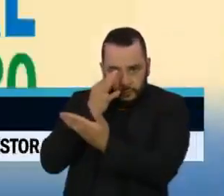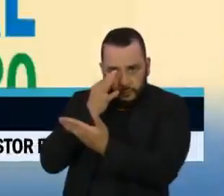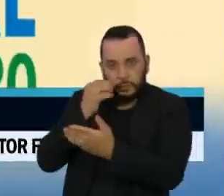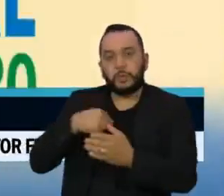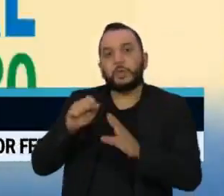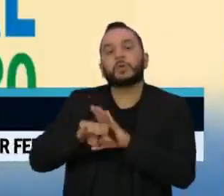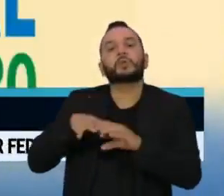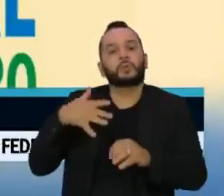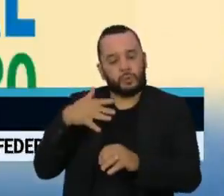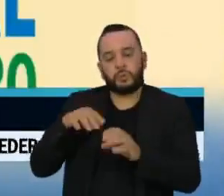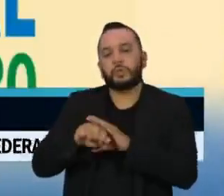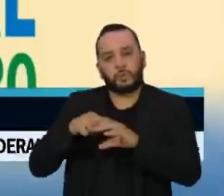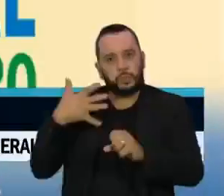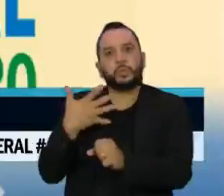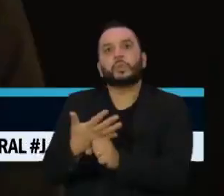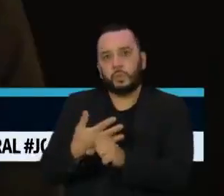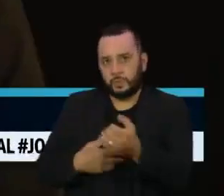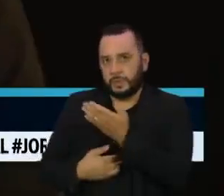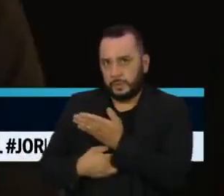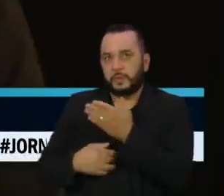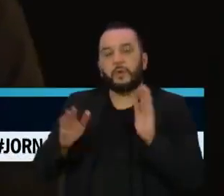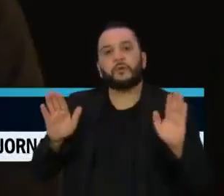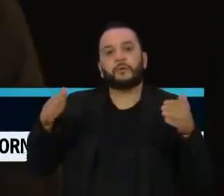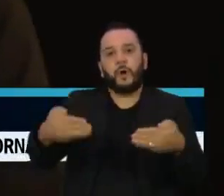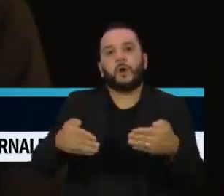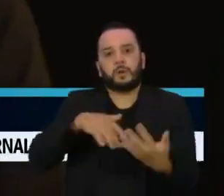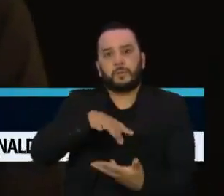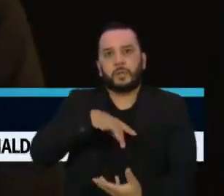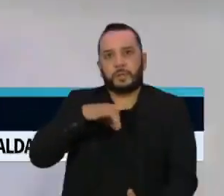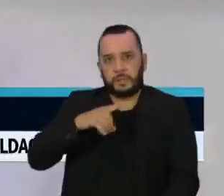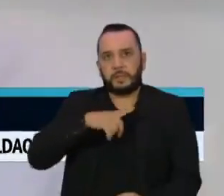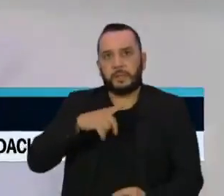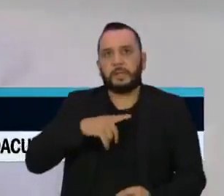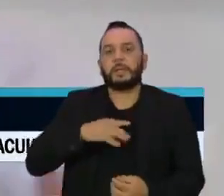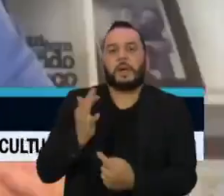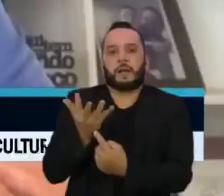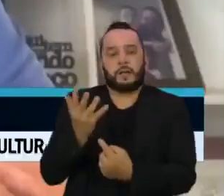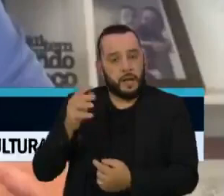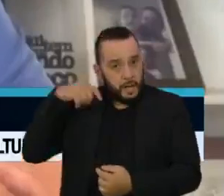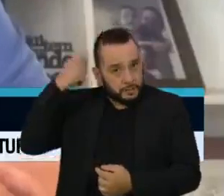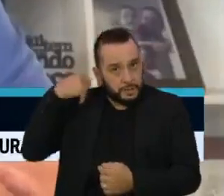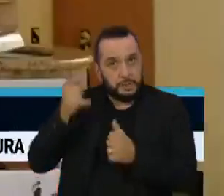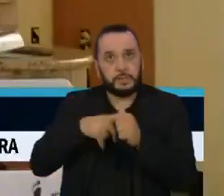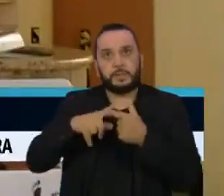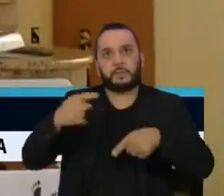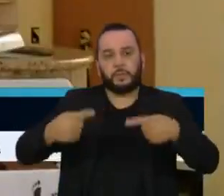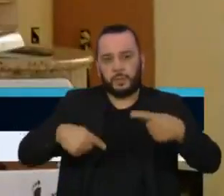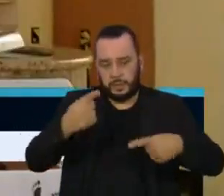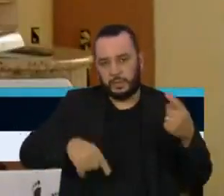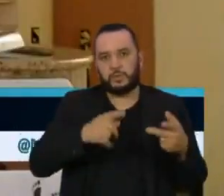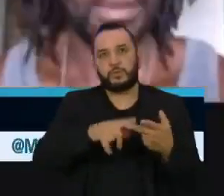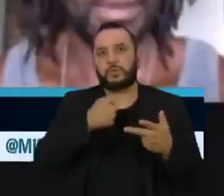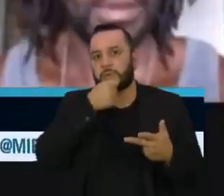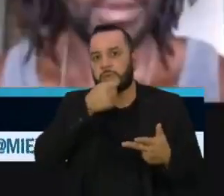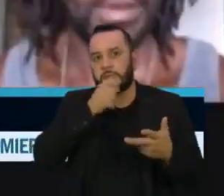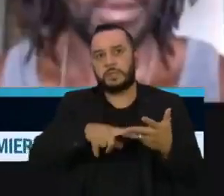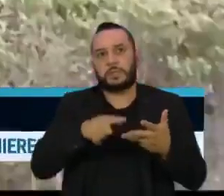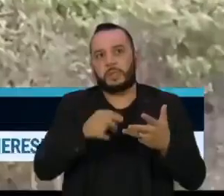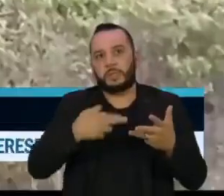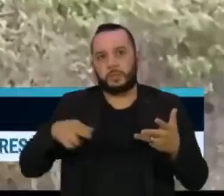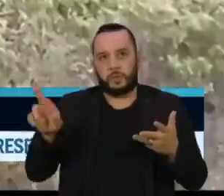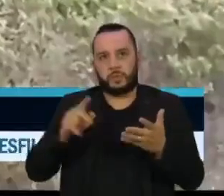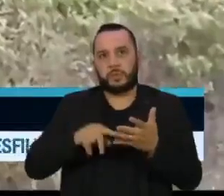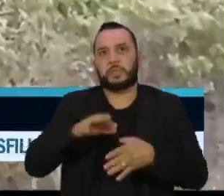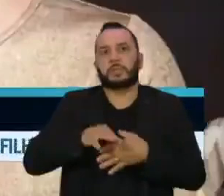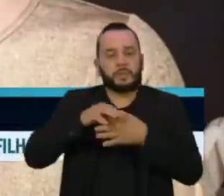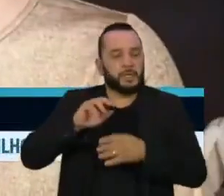Já, Fórum pela Democracia. O movimento amplo reúne artistas, políticos, jornalistas, religiosos, lideranças